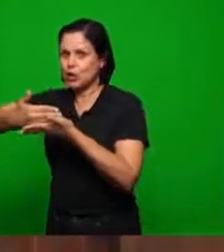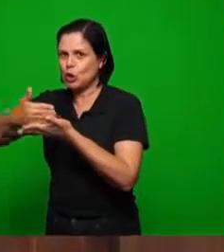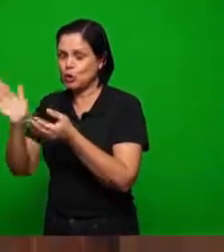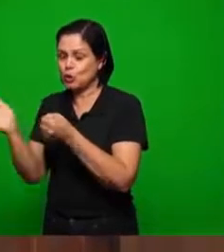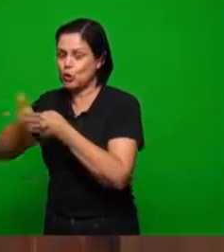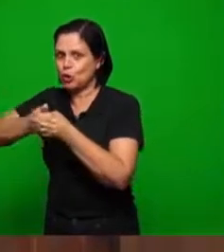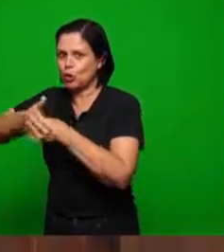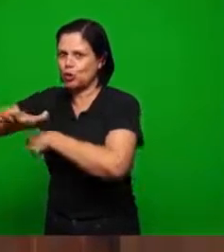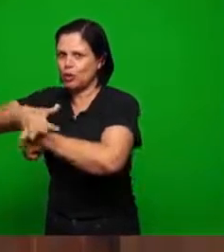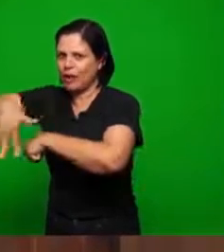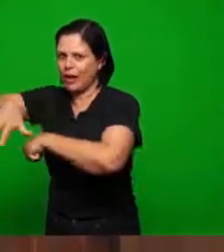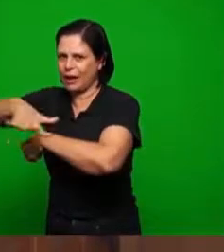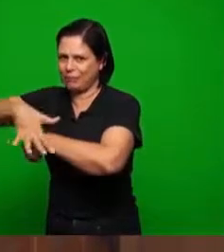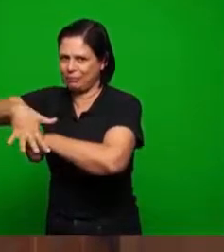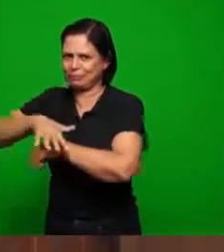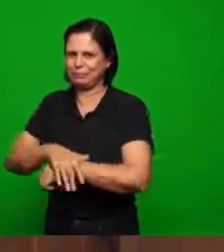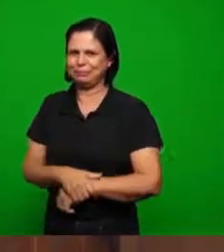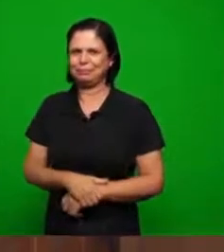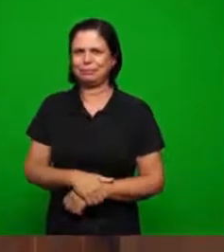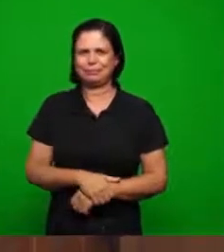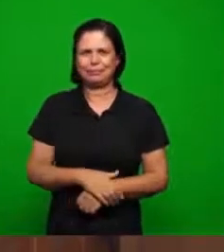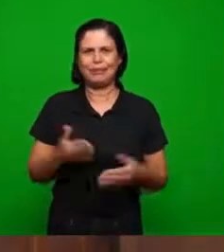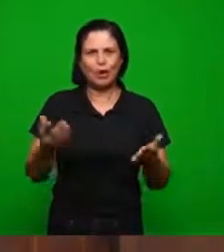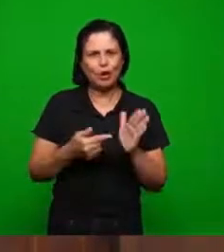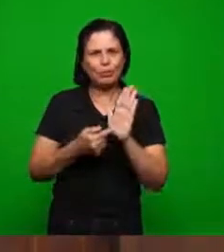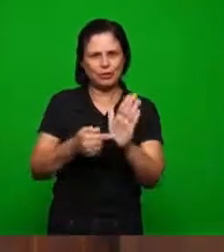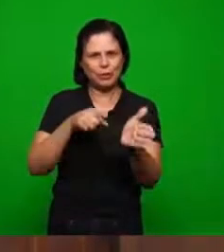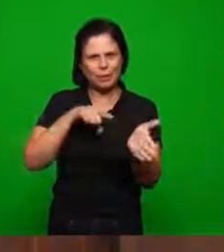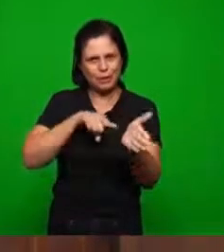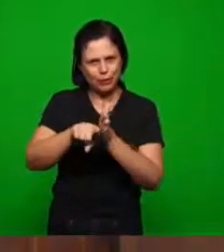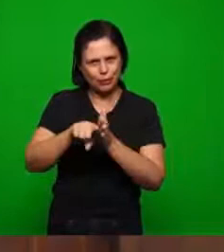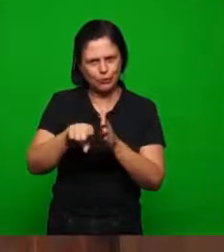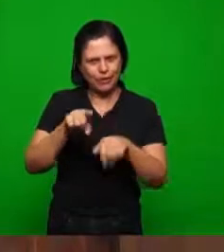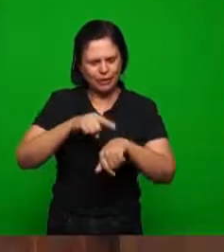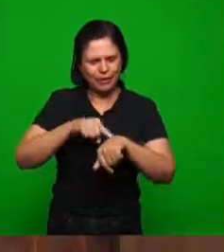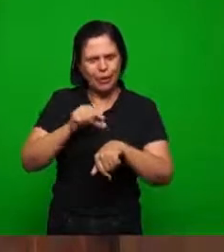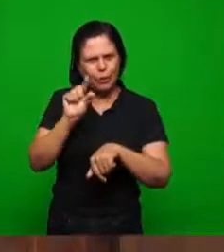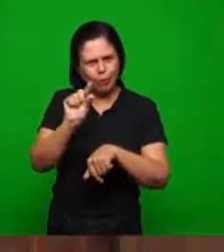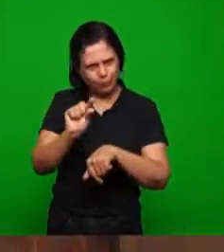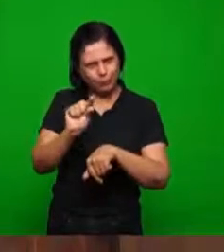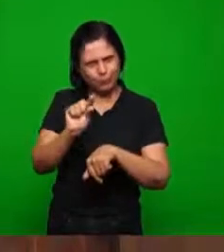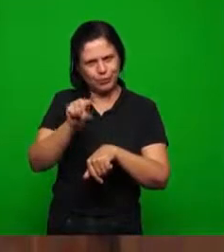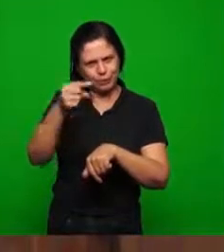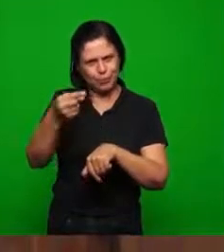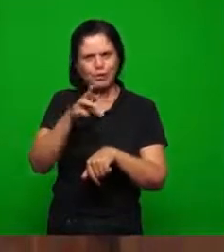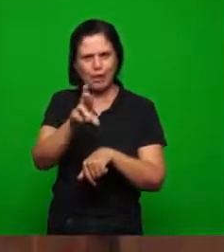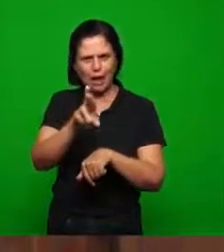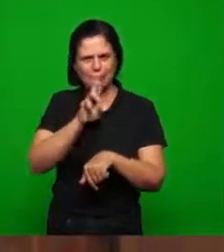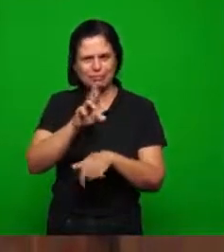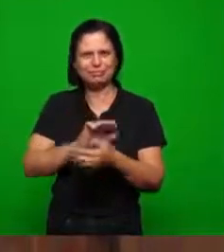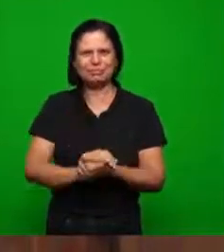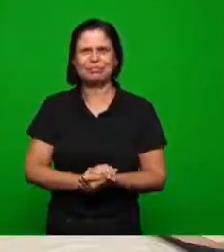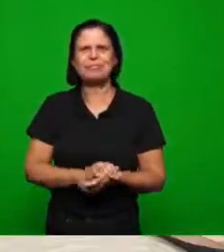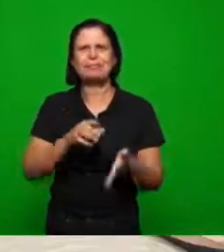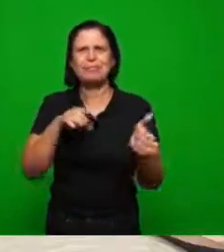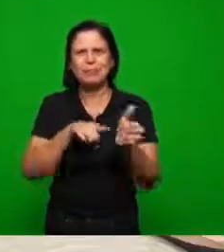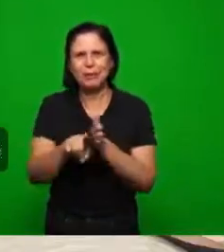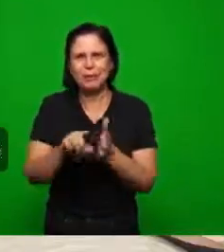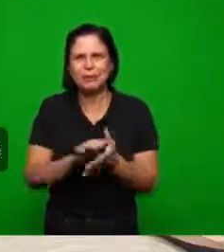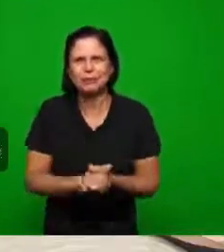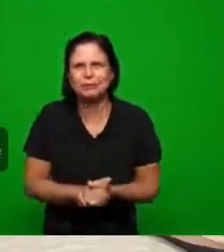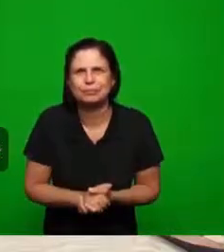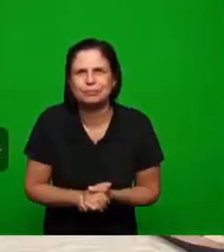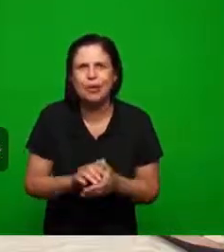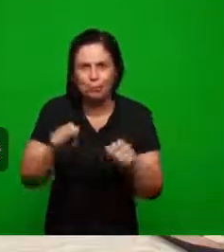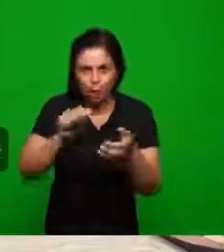nós vamos passar a pergunta e vamos dar um pequeno tempo para os irmãos responderem a essa pergunta. Então vamos lá. A pergunta é a seguinte,